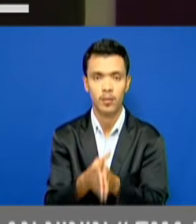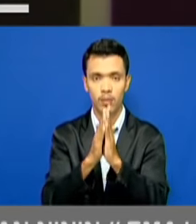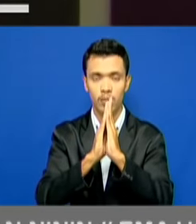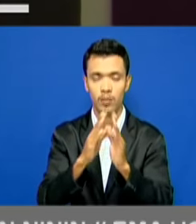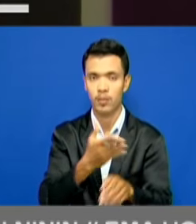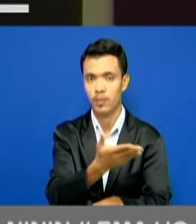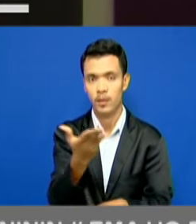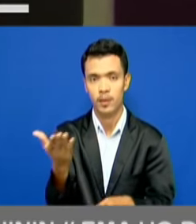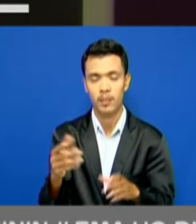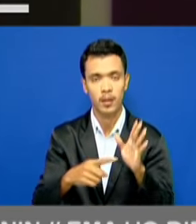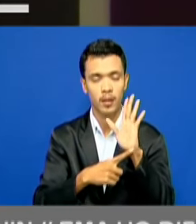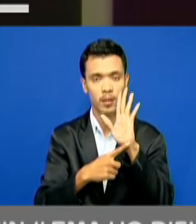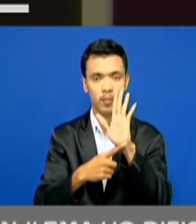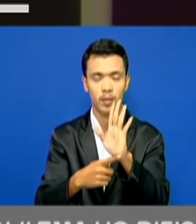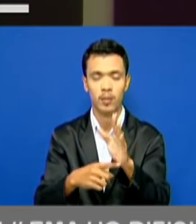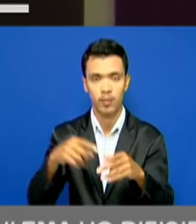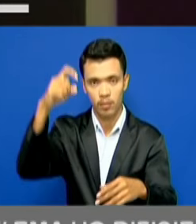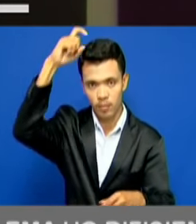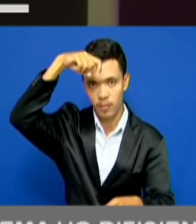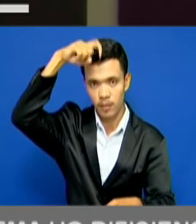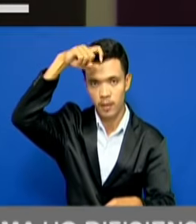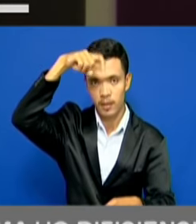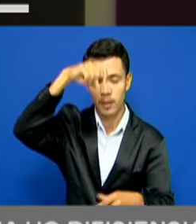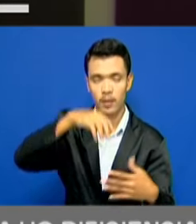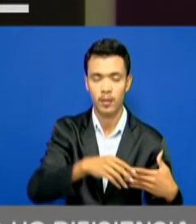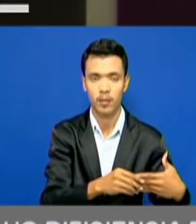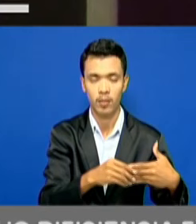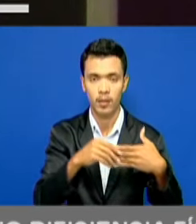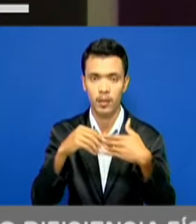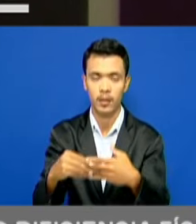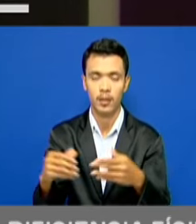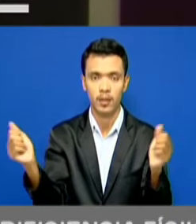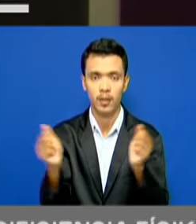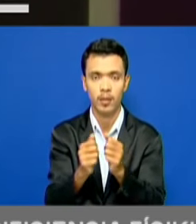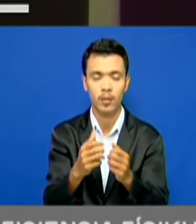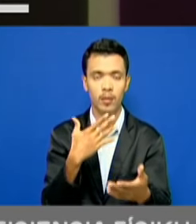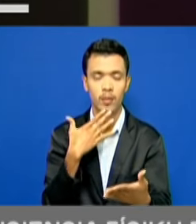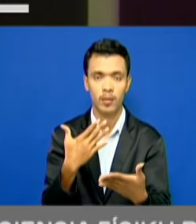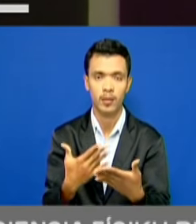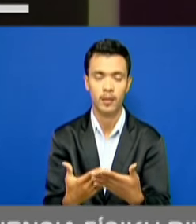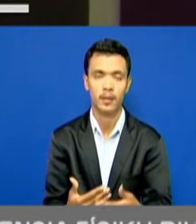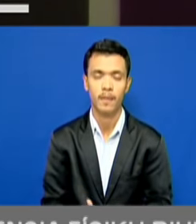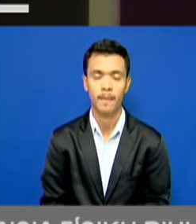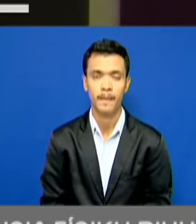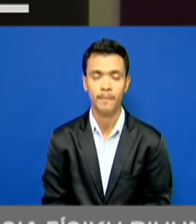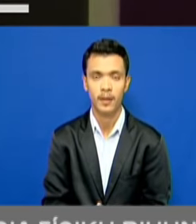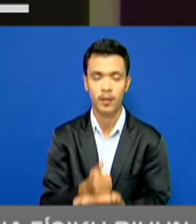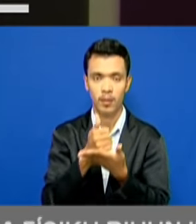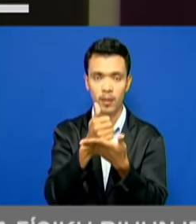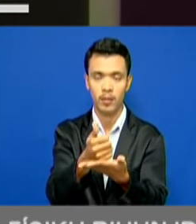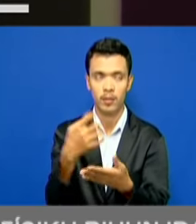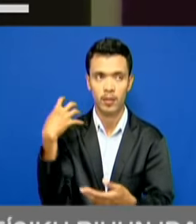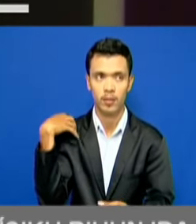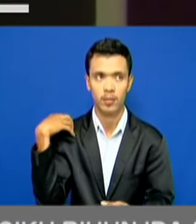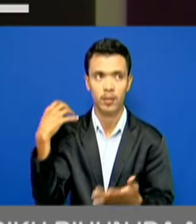a tatura de tabotira em capacidade, lidera com integridade, halo inovação, na ajuda à instituição